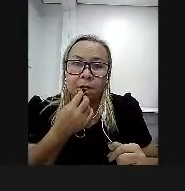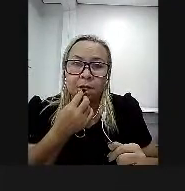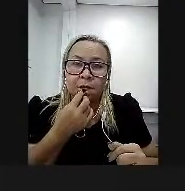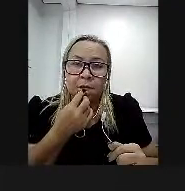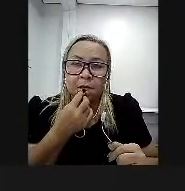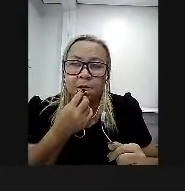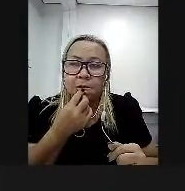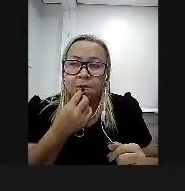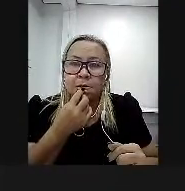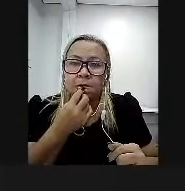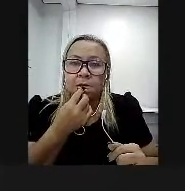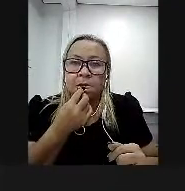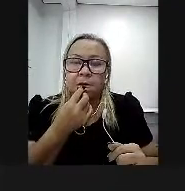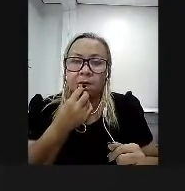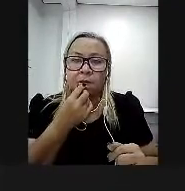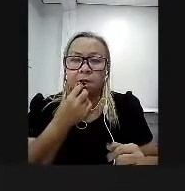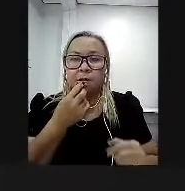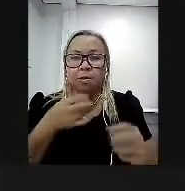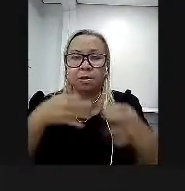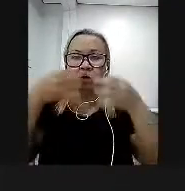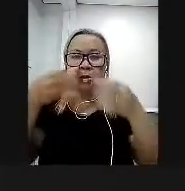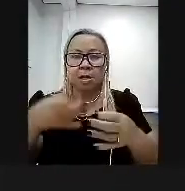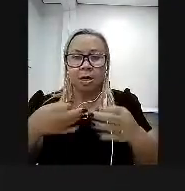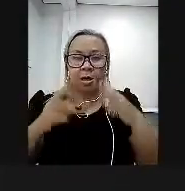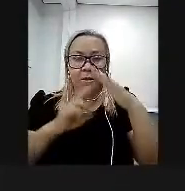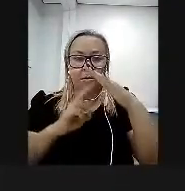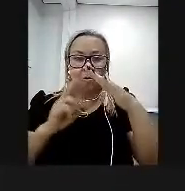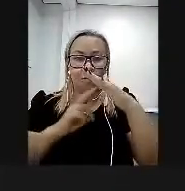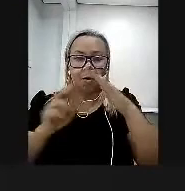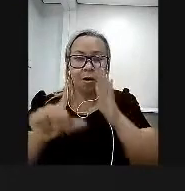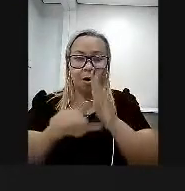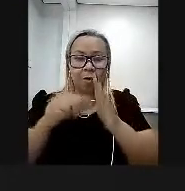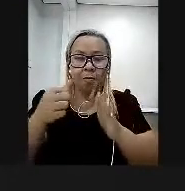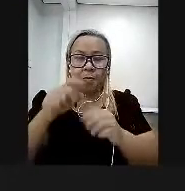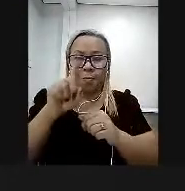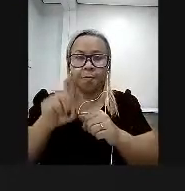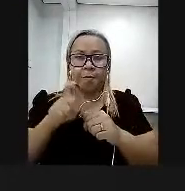Eu me interessei exatamente pela rodoviária, primeiro por ser esse.